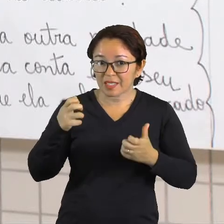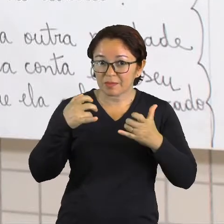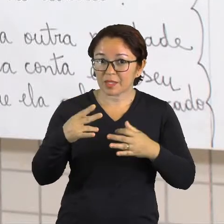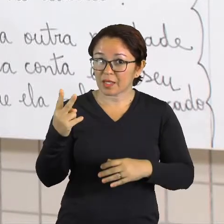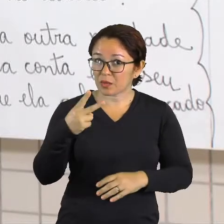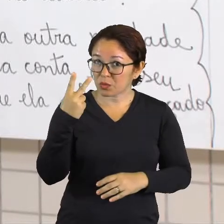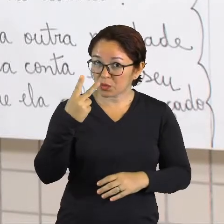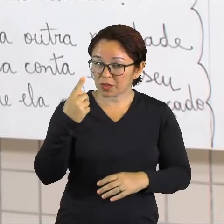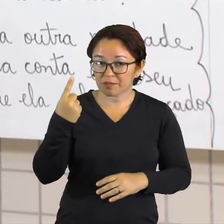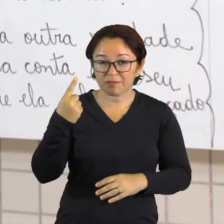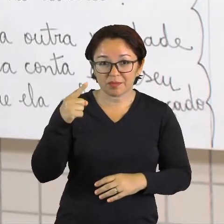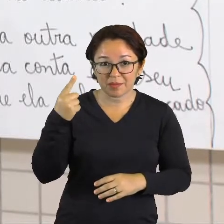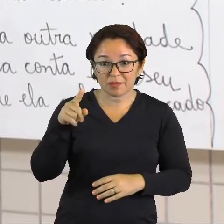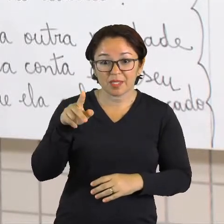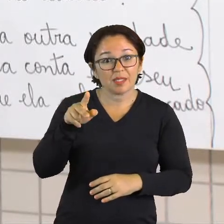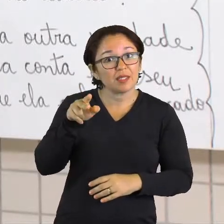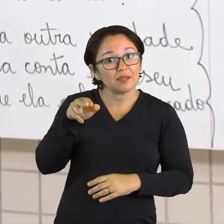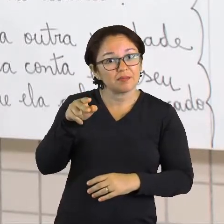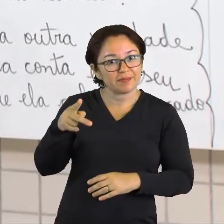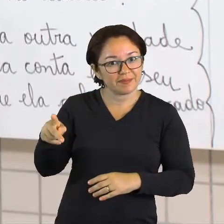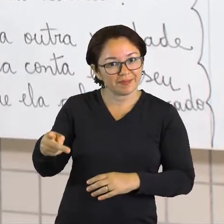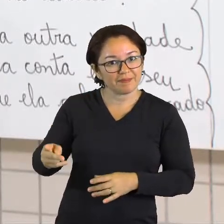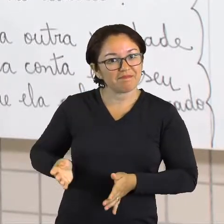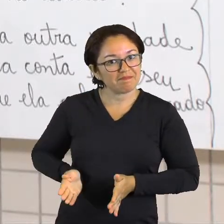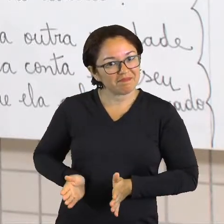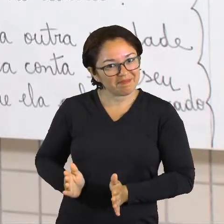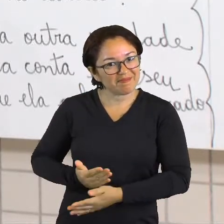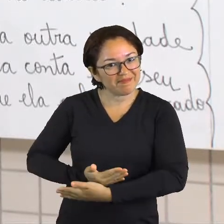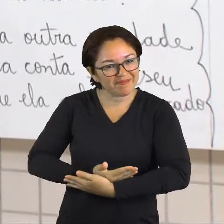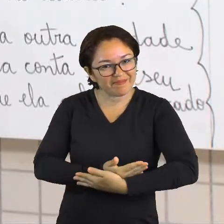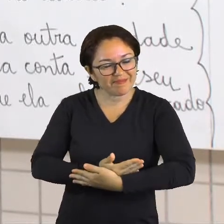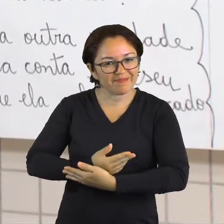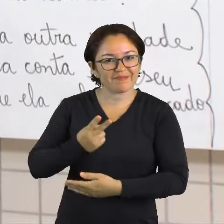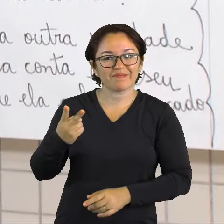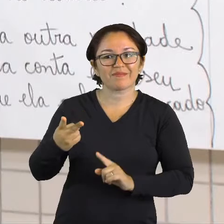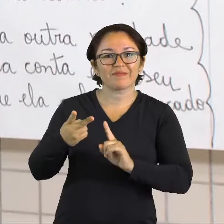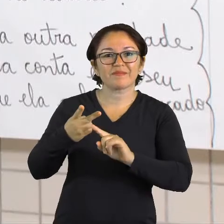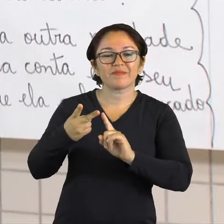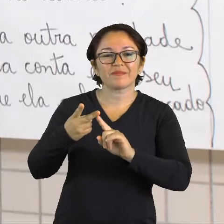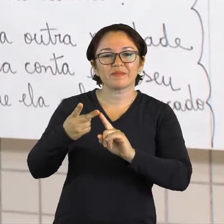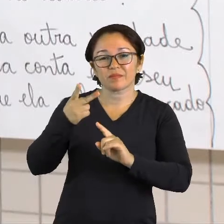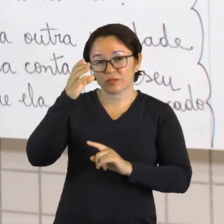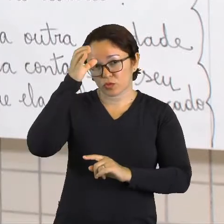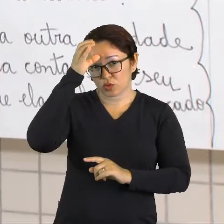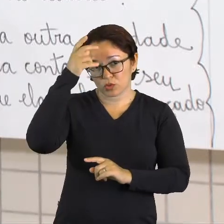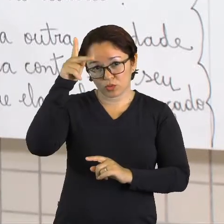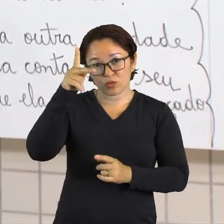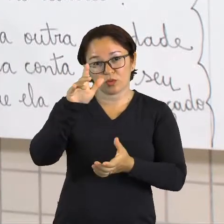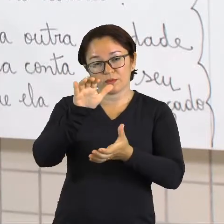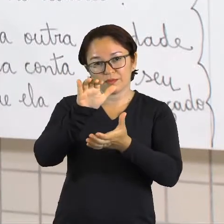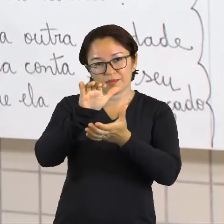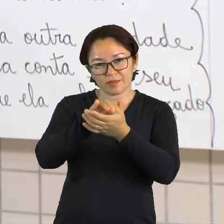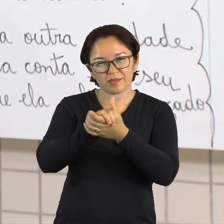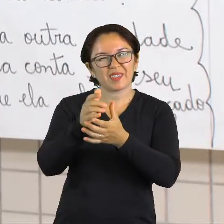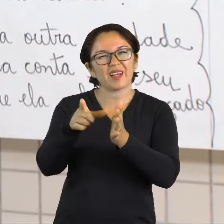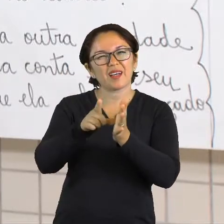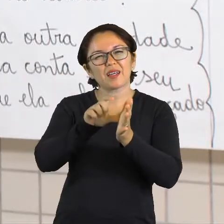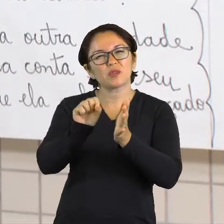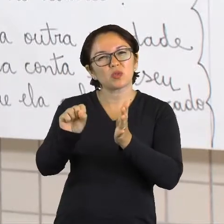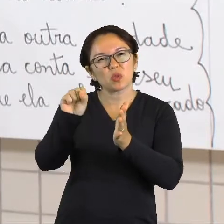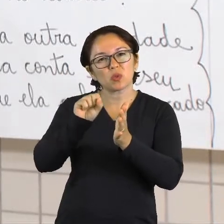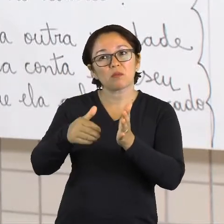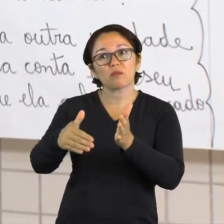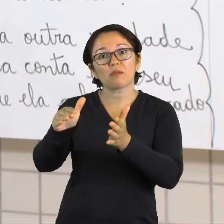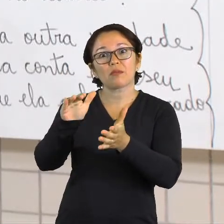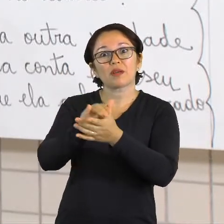né? Primeiro, o nascimento da sua irmãzinha e depois sobre o casamento do seu tio, né? Que não é mais solteiro, que está esperando